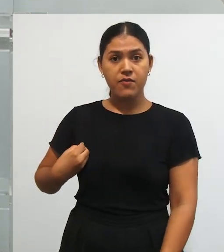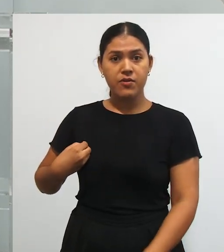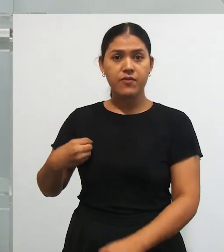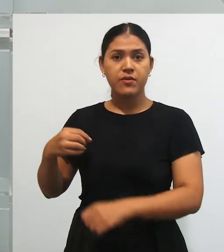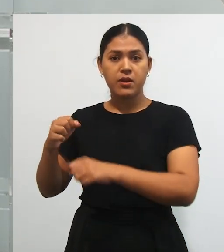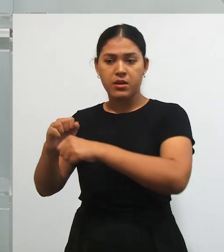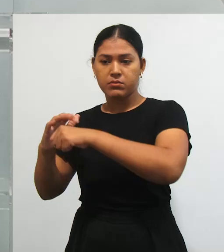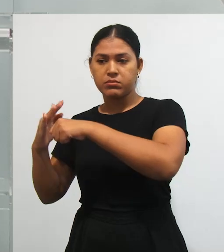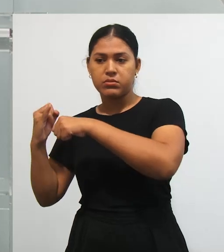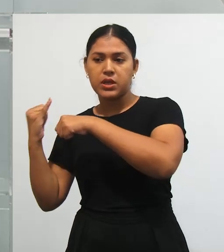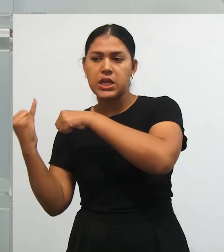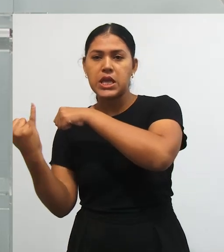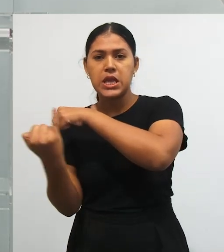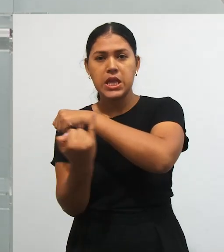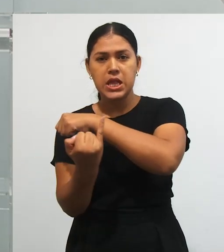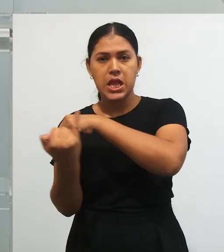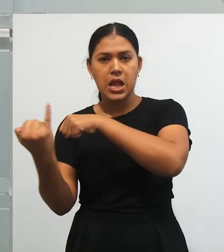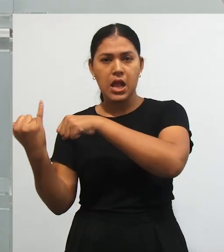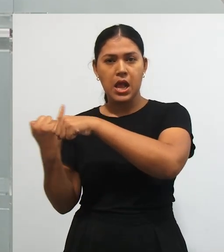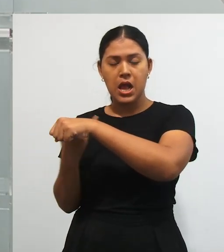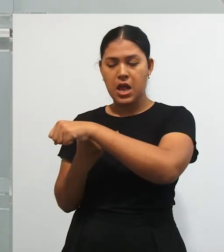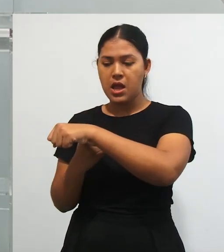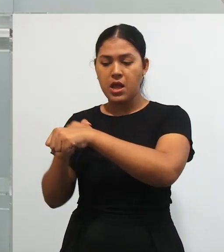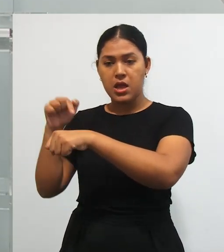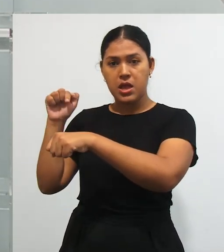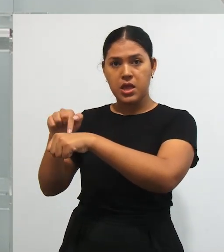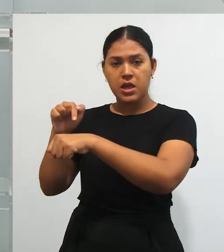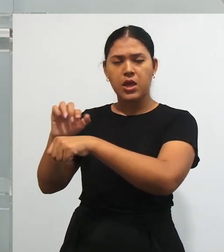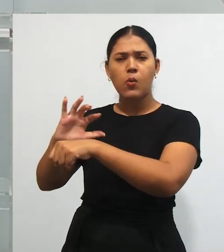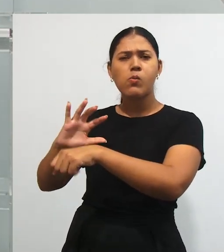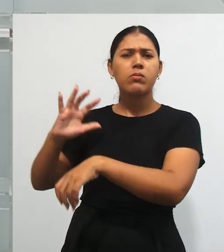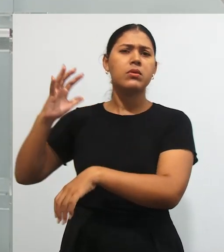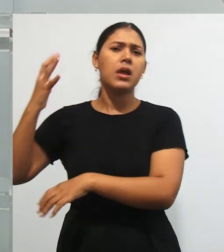aí, o que acontece? Aparece um